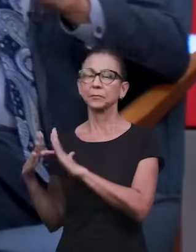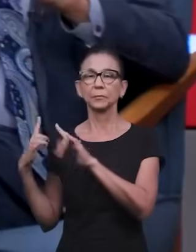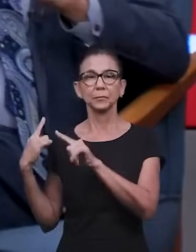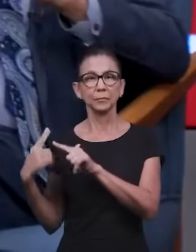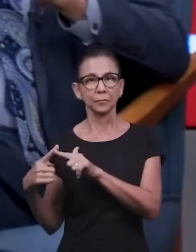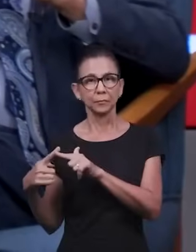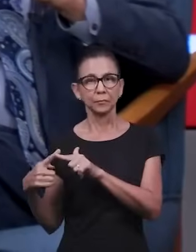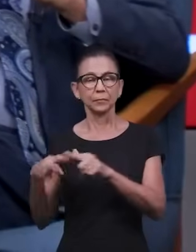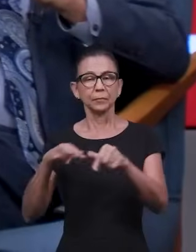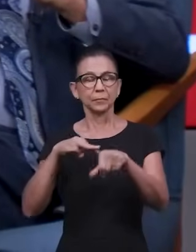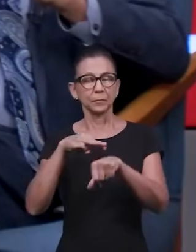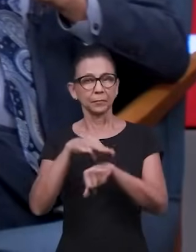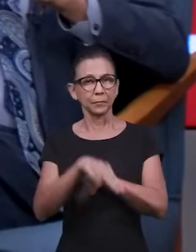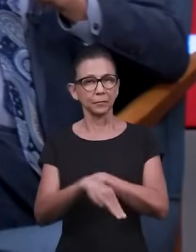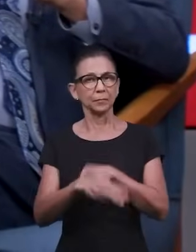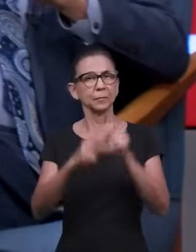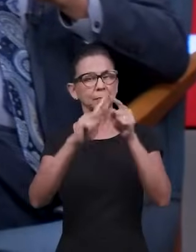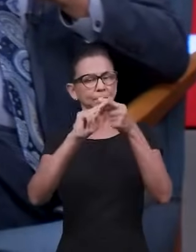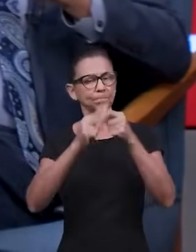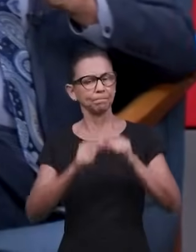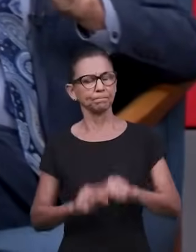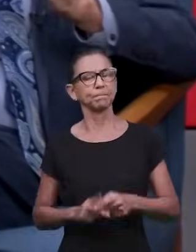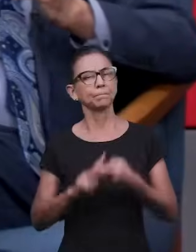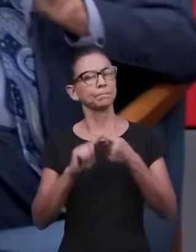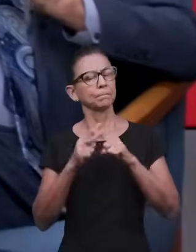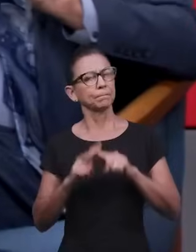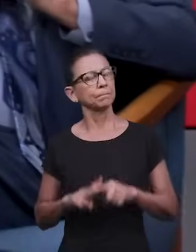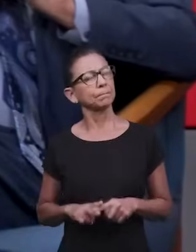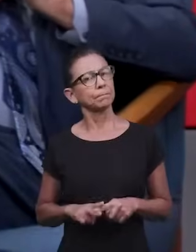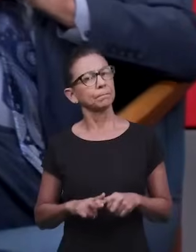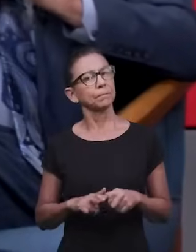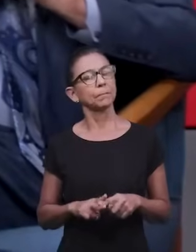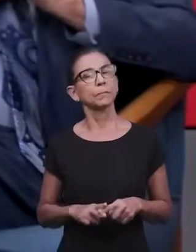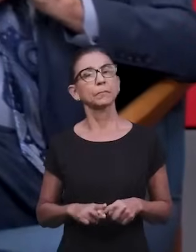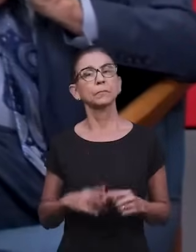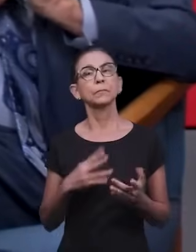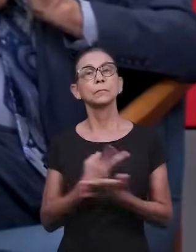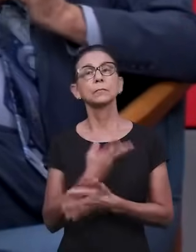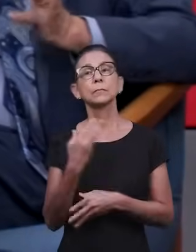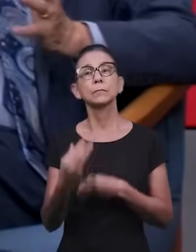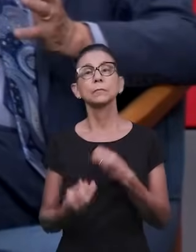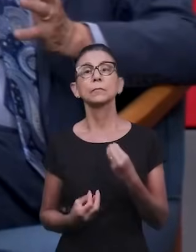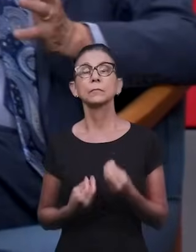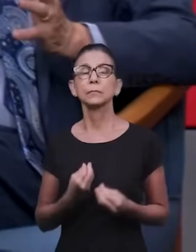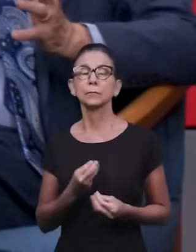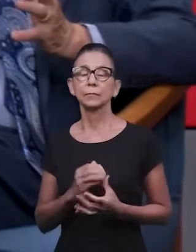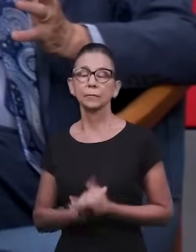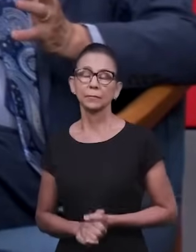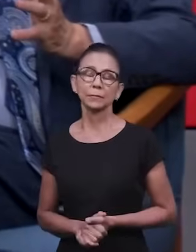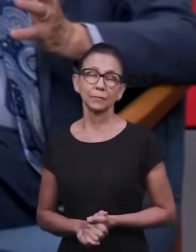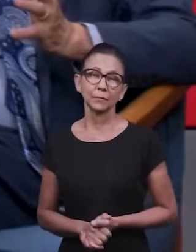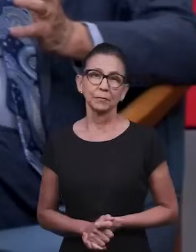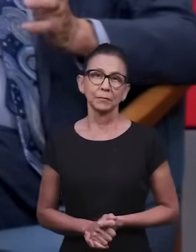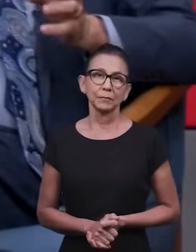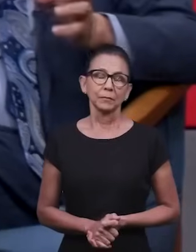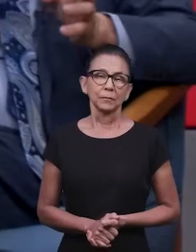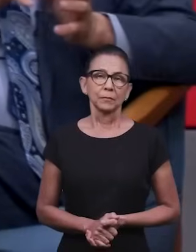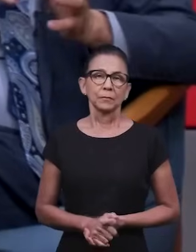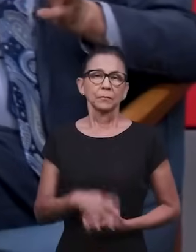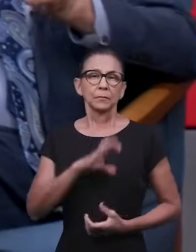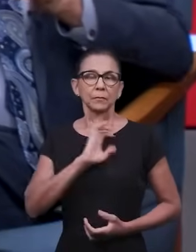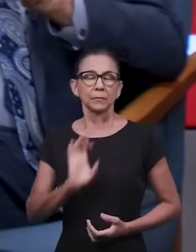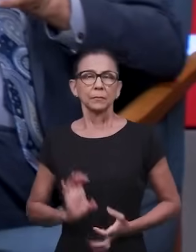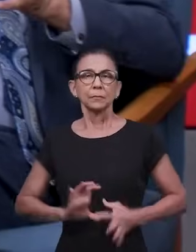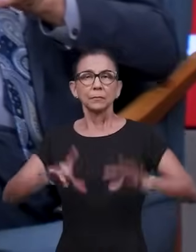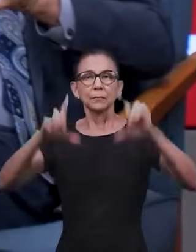Então os Ministérios eles são aperfeiçoados no corpo de que Como isso acontece porque tem um cabeça tão